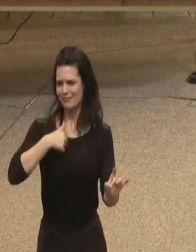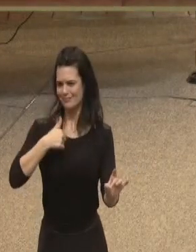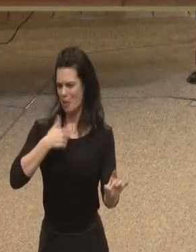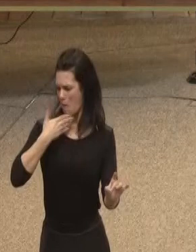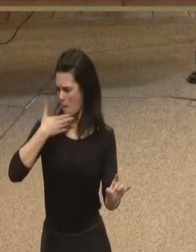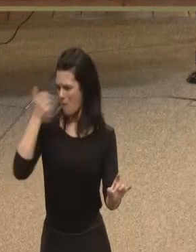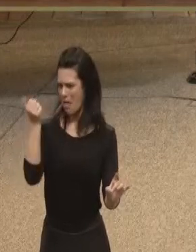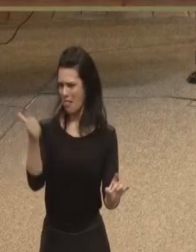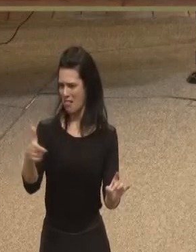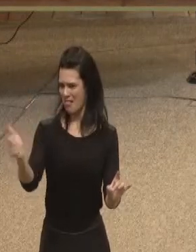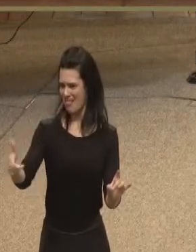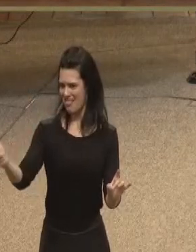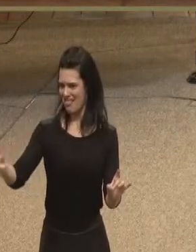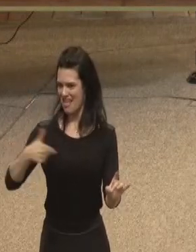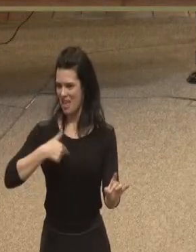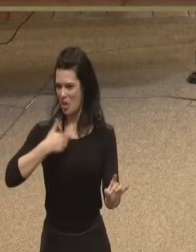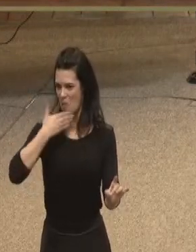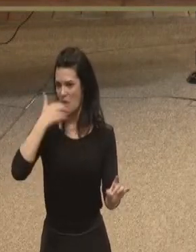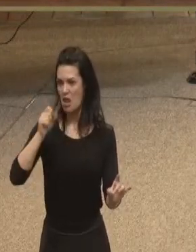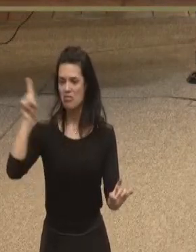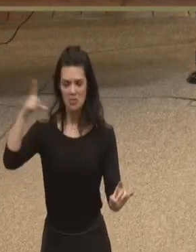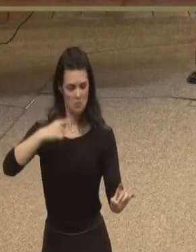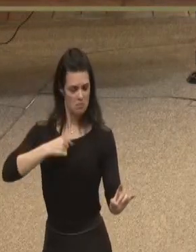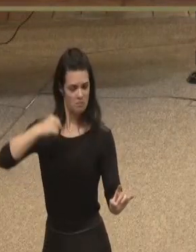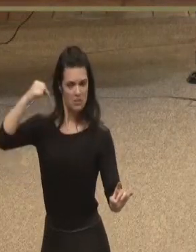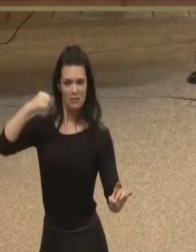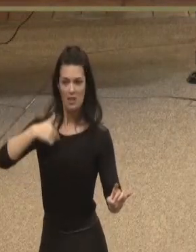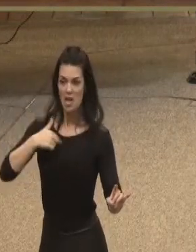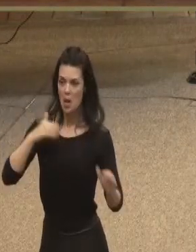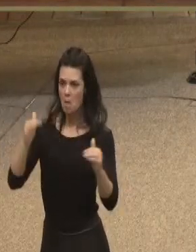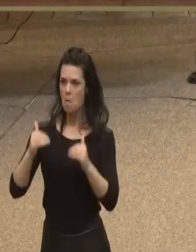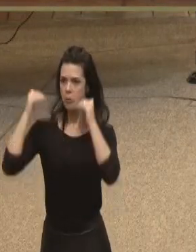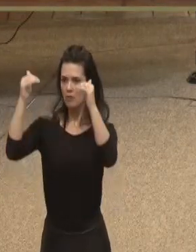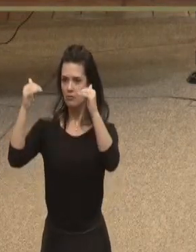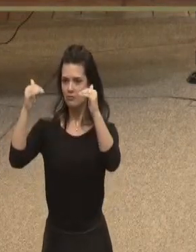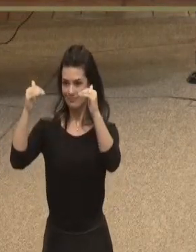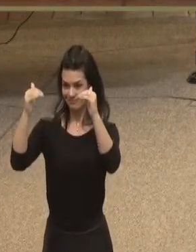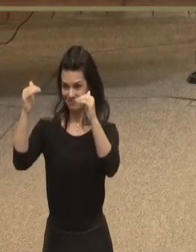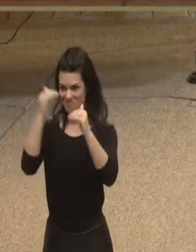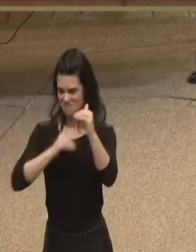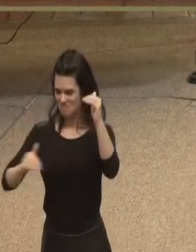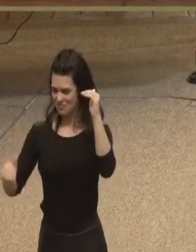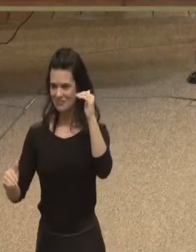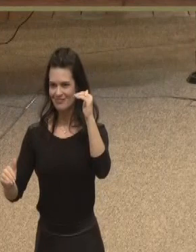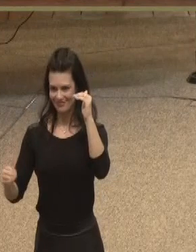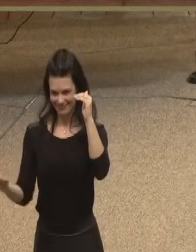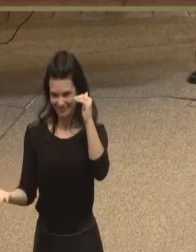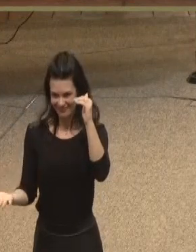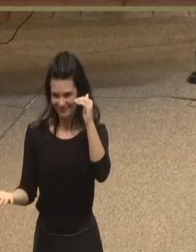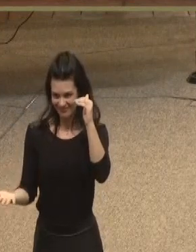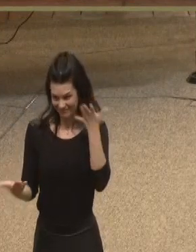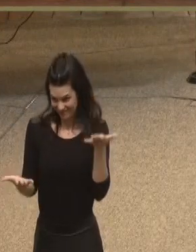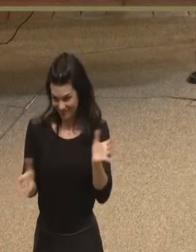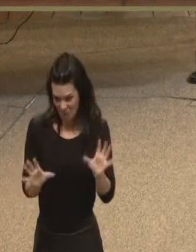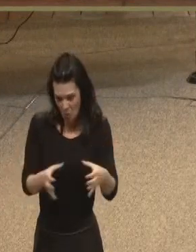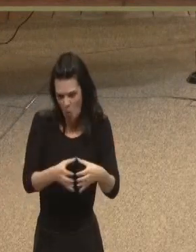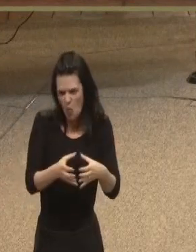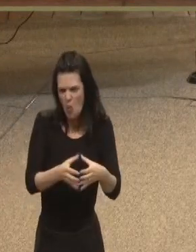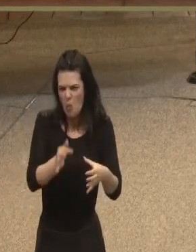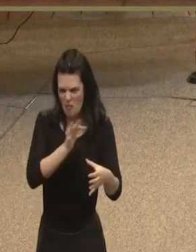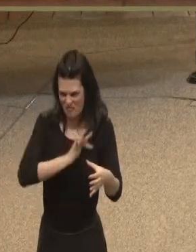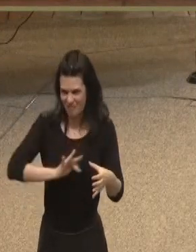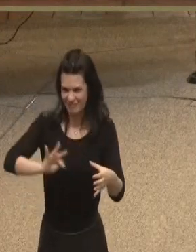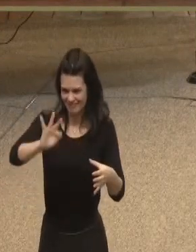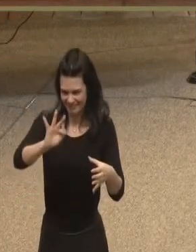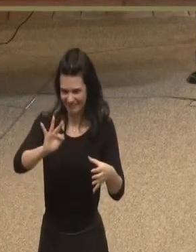separados, diferenciados, distintos, melhores do que os outros. Esse partido ou